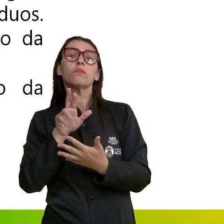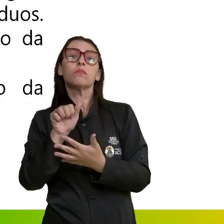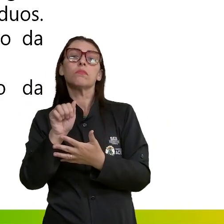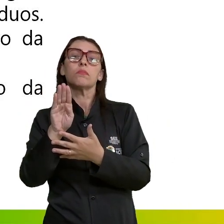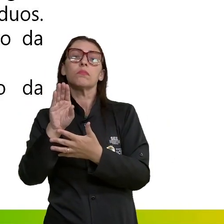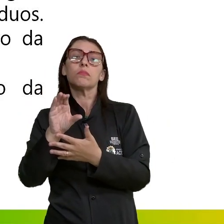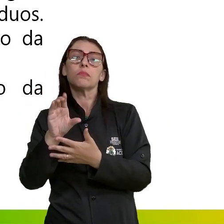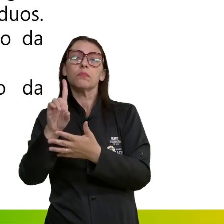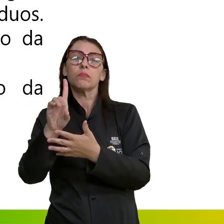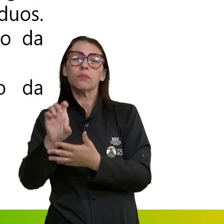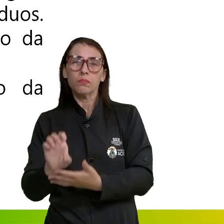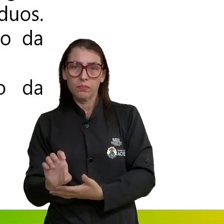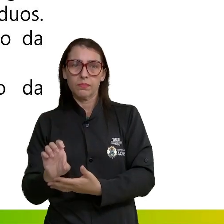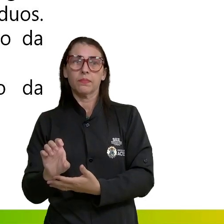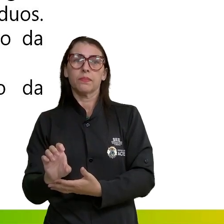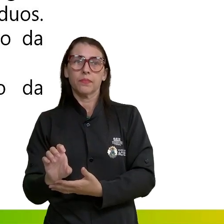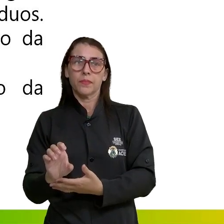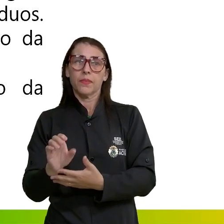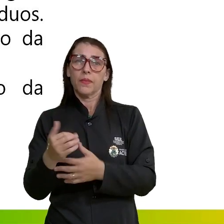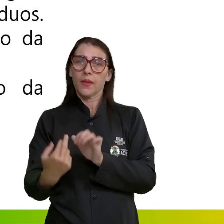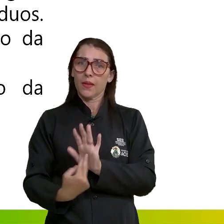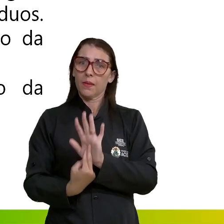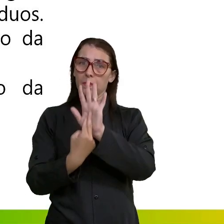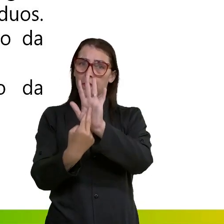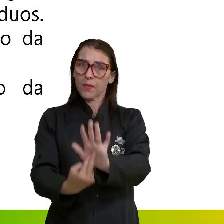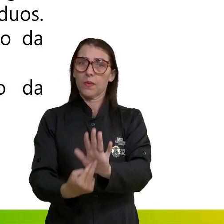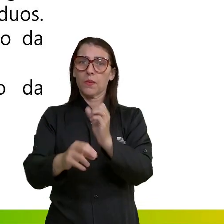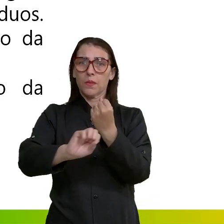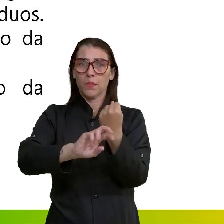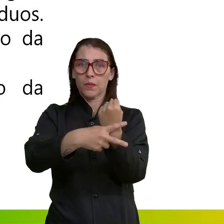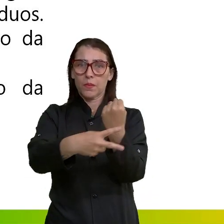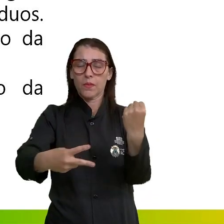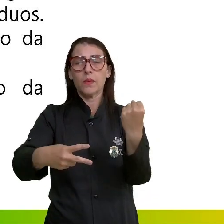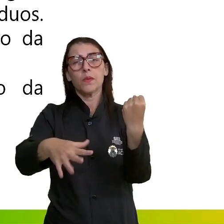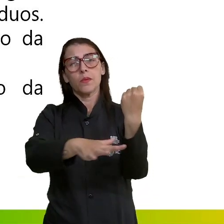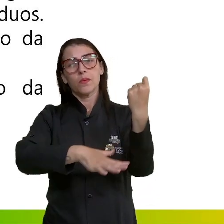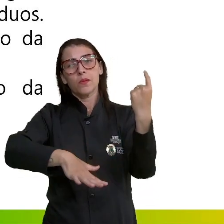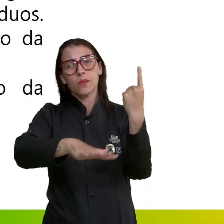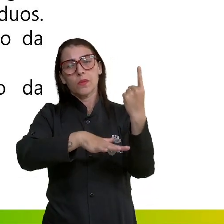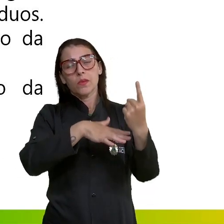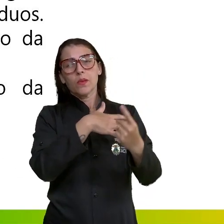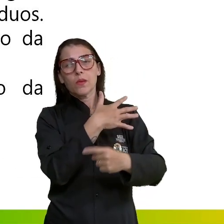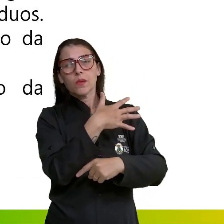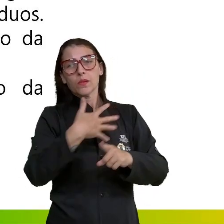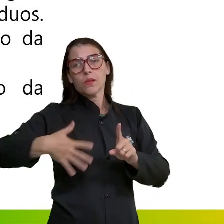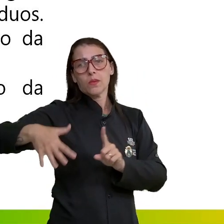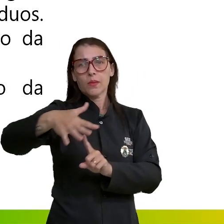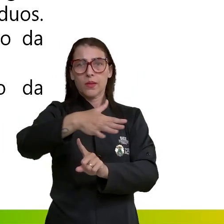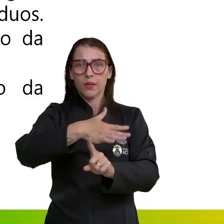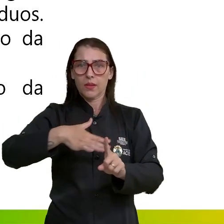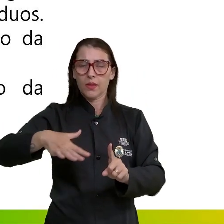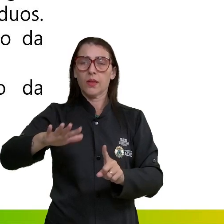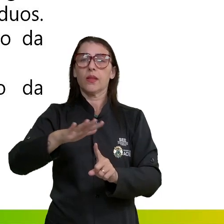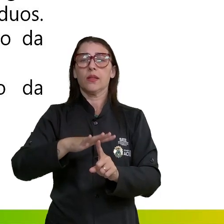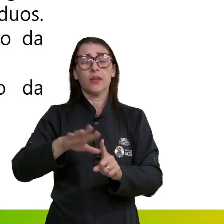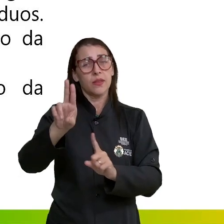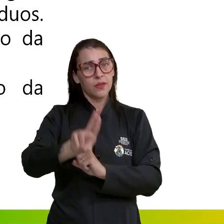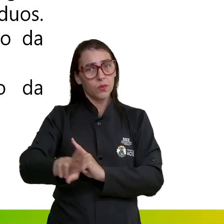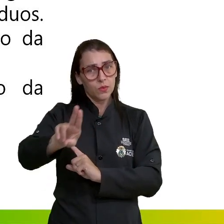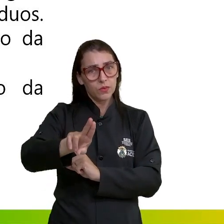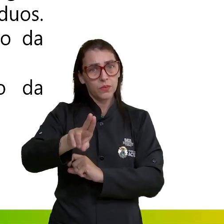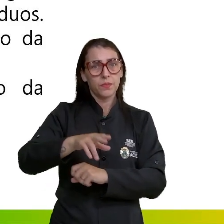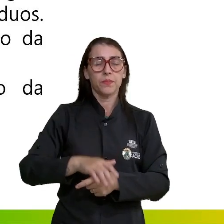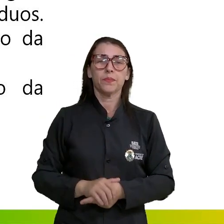das alternativas abaixo representa uma consequência socioambiental direta dessa lógica de